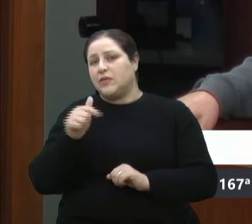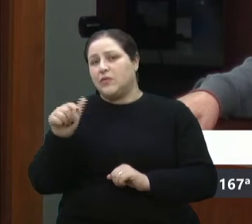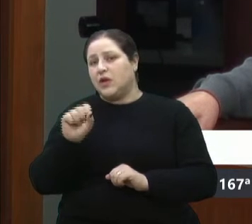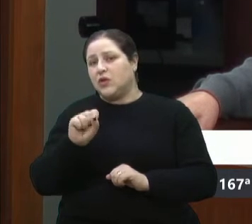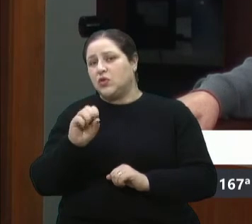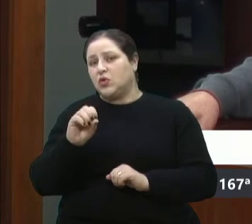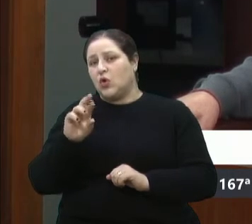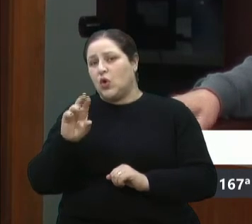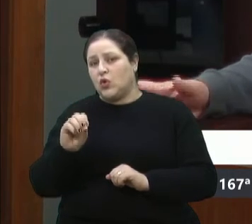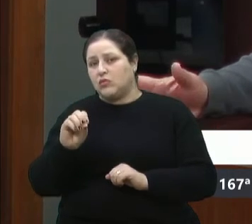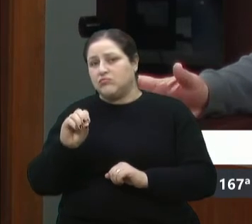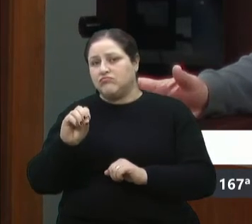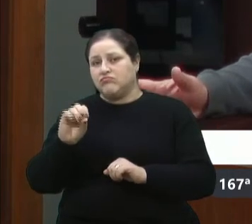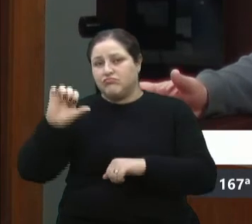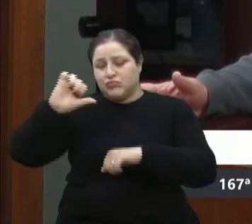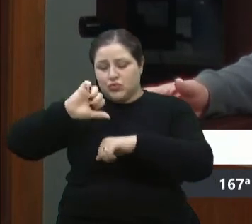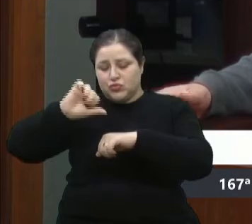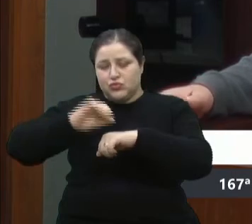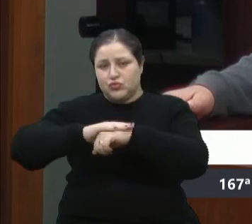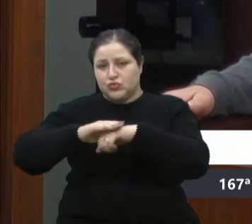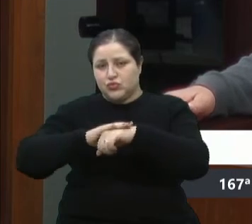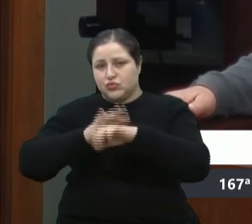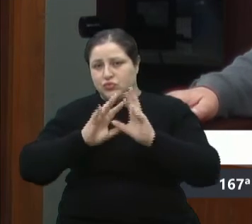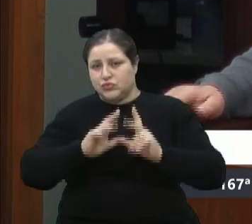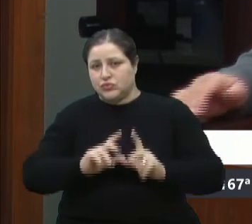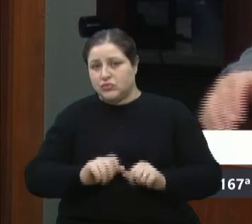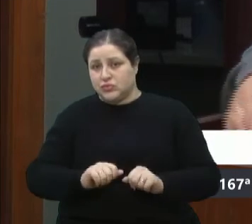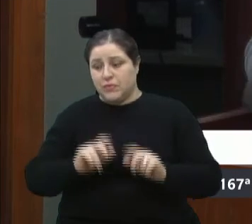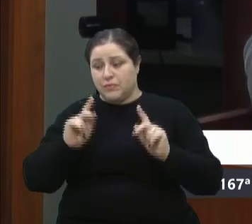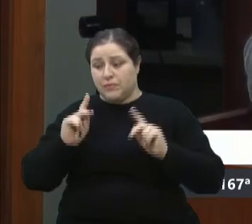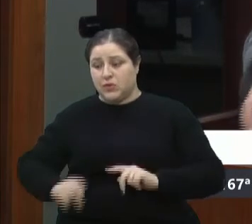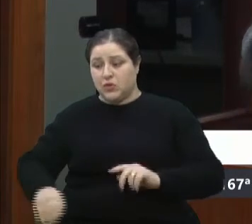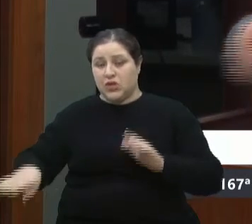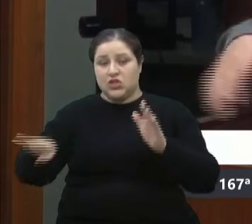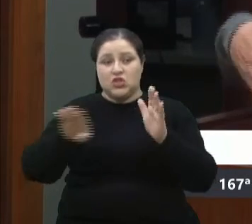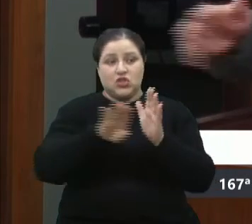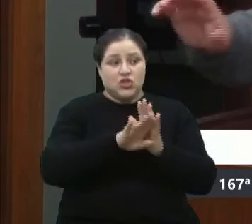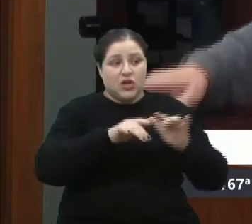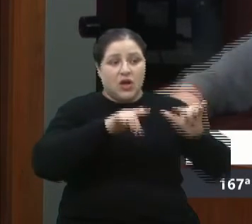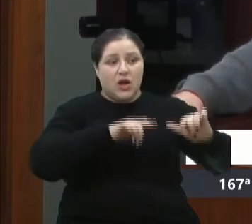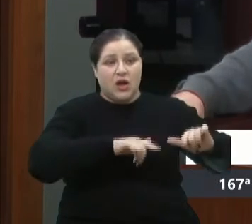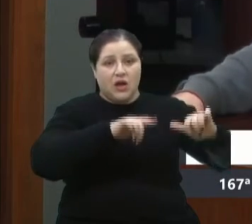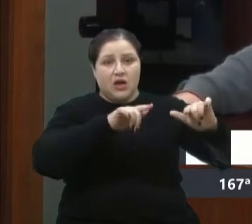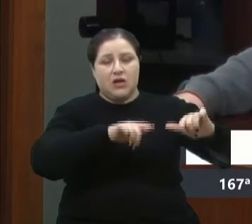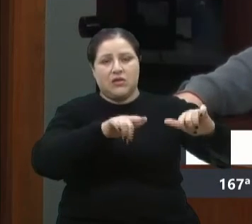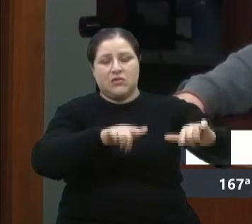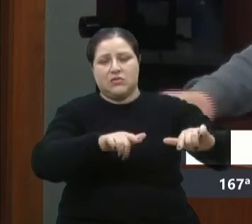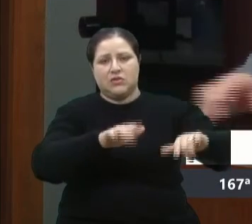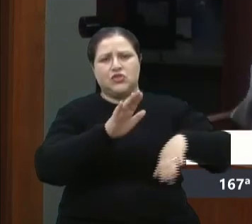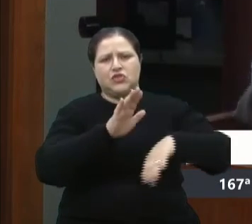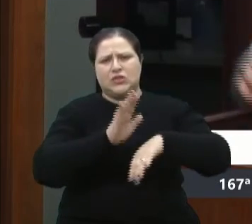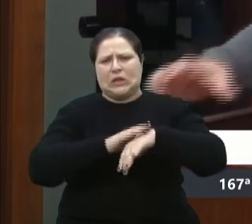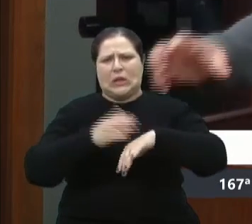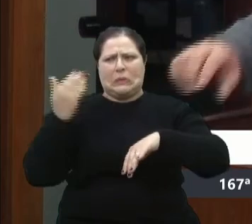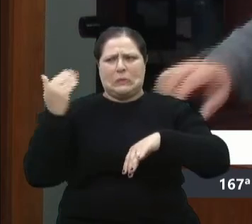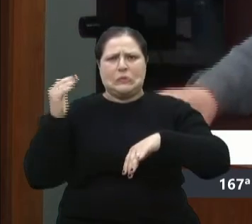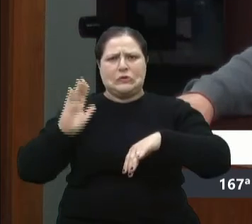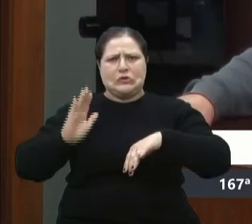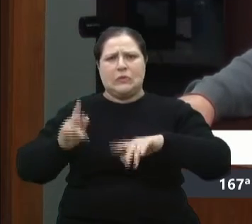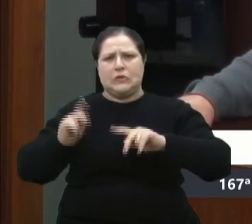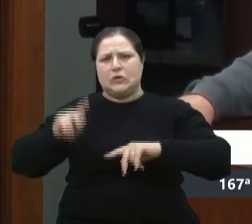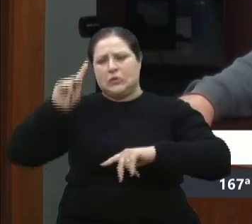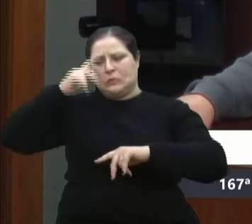UBS simplesmente não é de ontem, é de alguns dias atrás, porque as pessoas já chegam com o